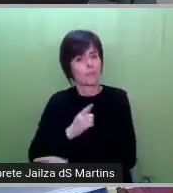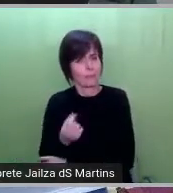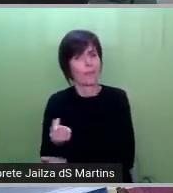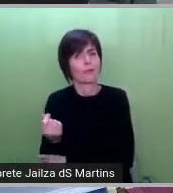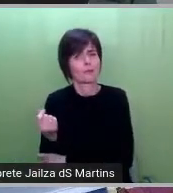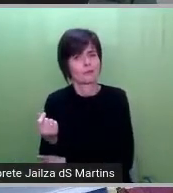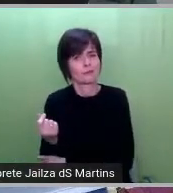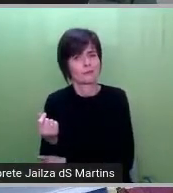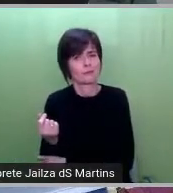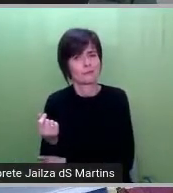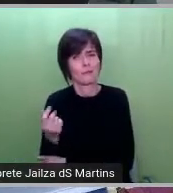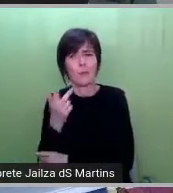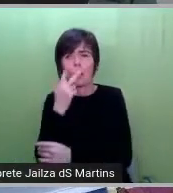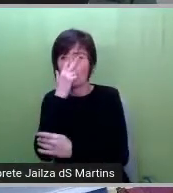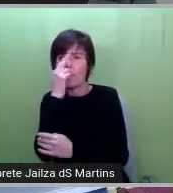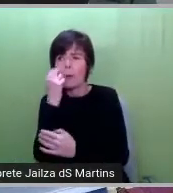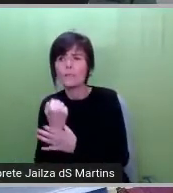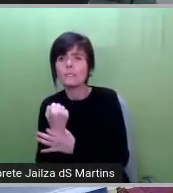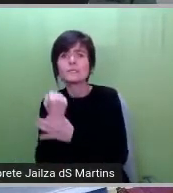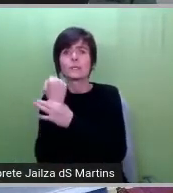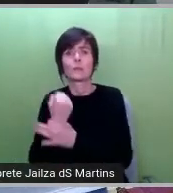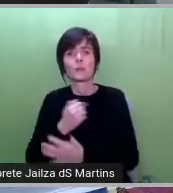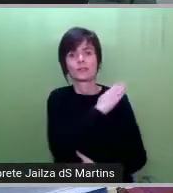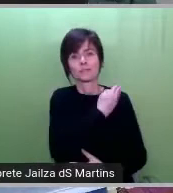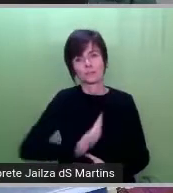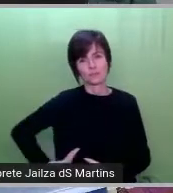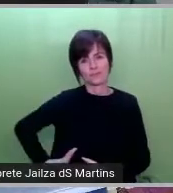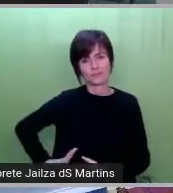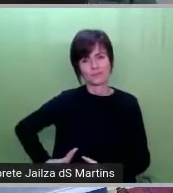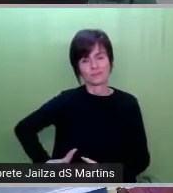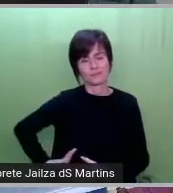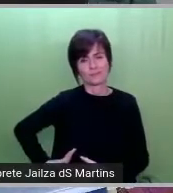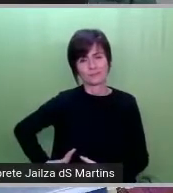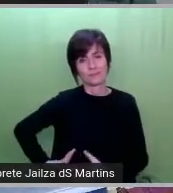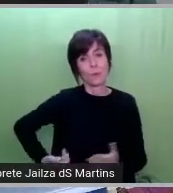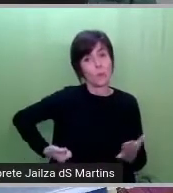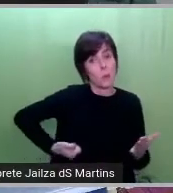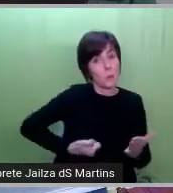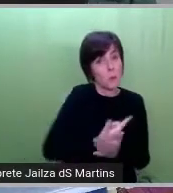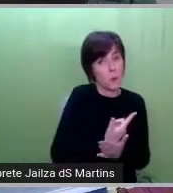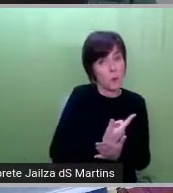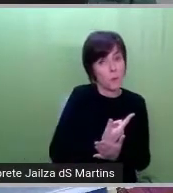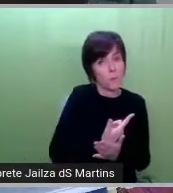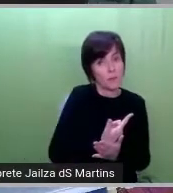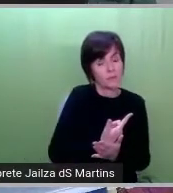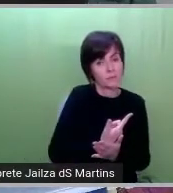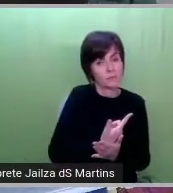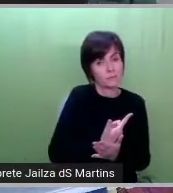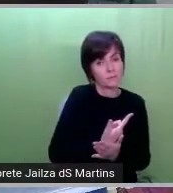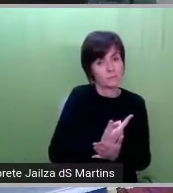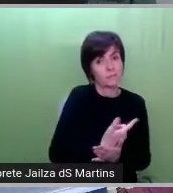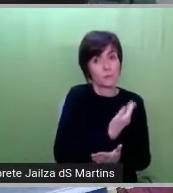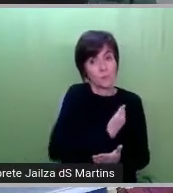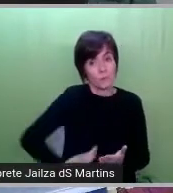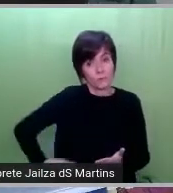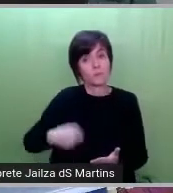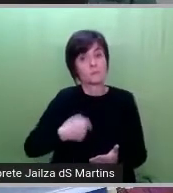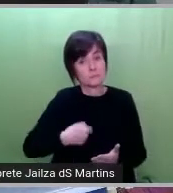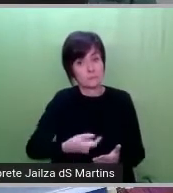funciona como o banqueiro do governo. Tá? Então, ele compra os títulos quando o Tesouro precisa de